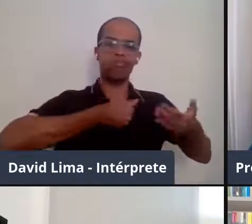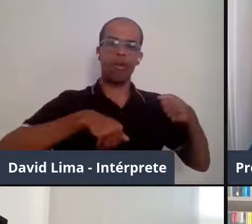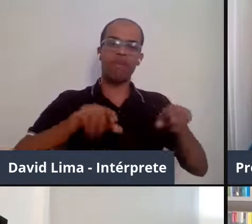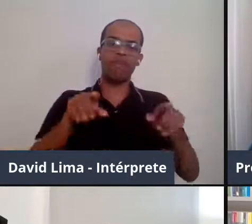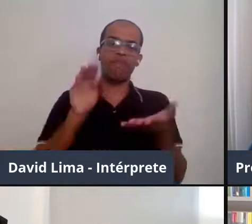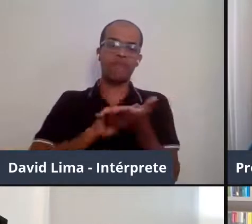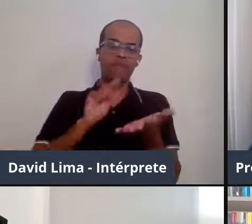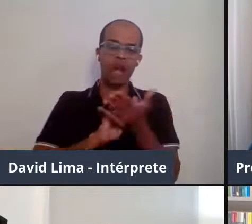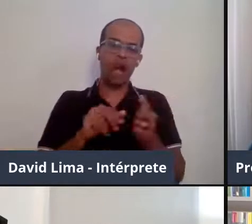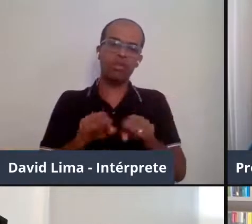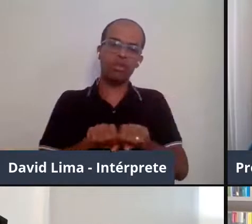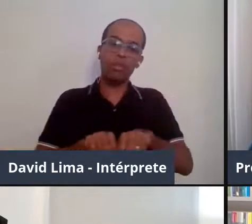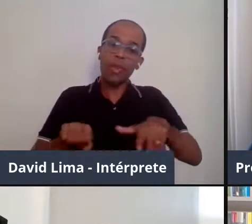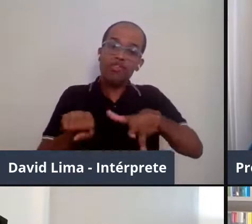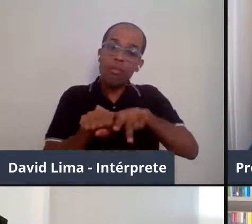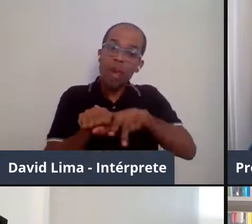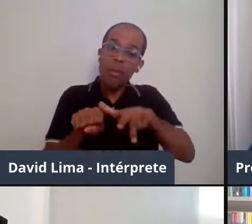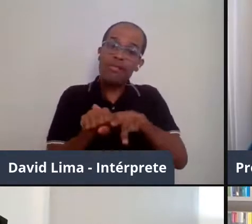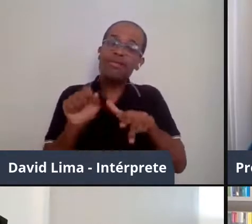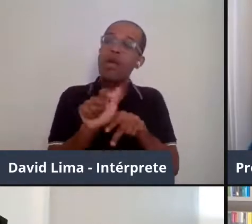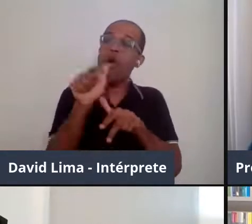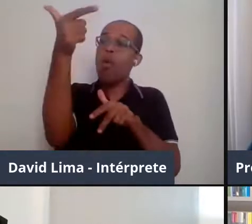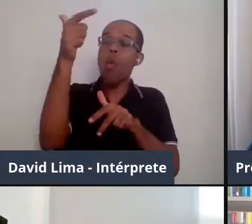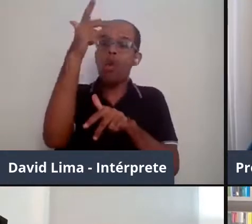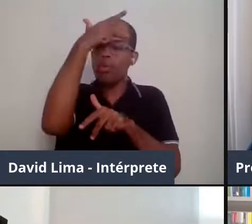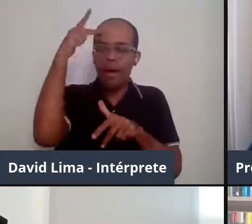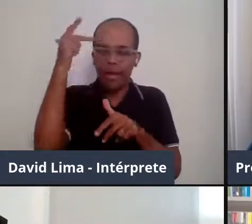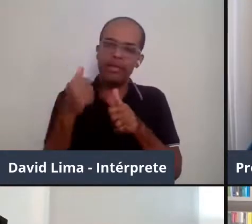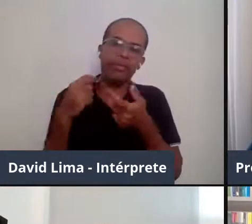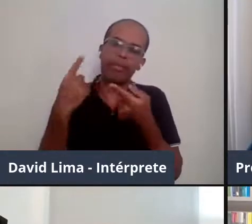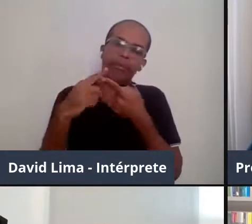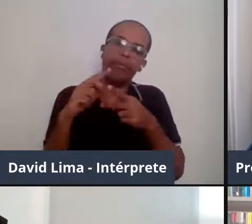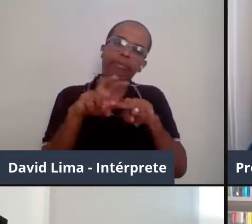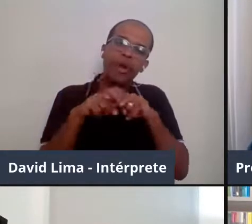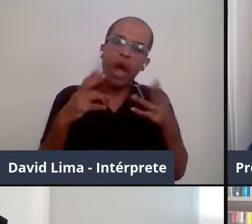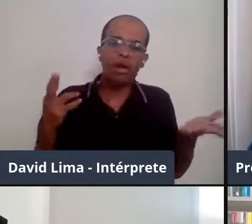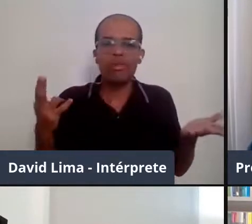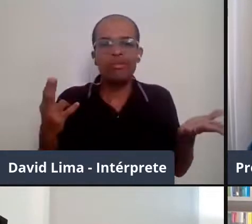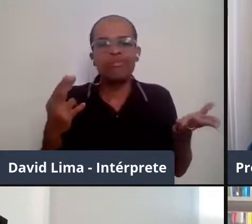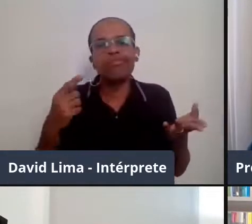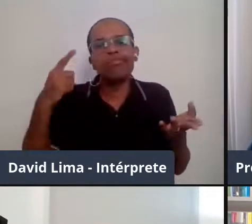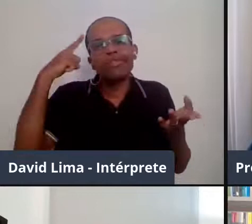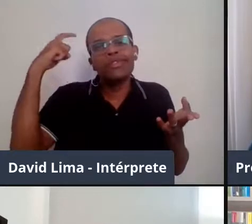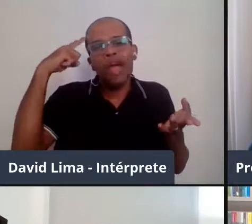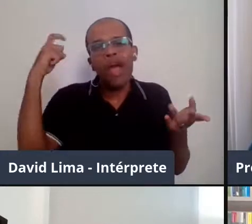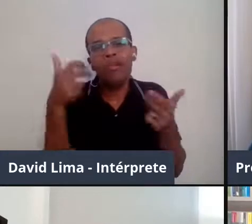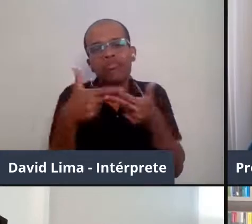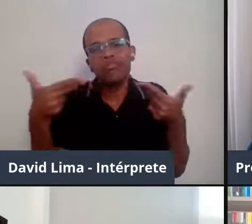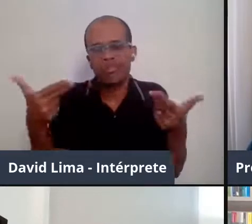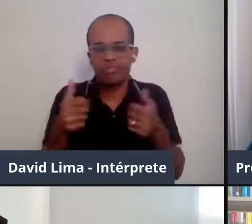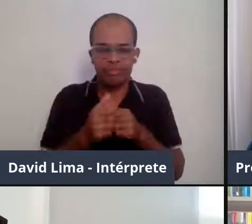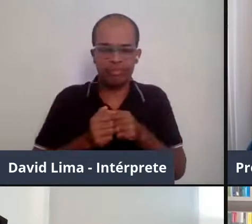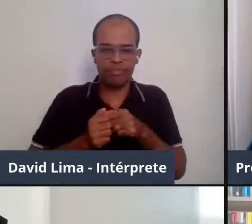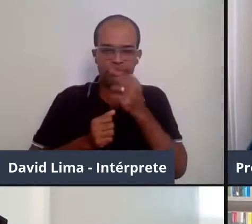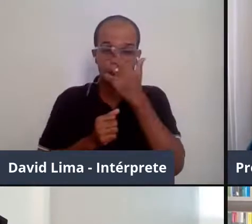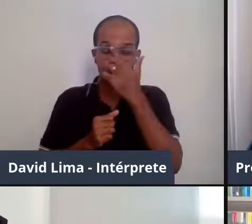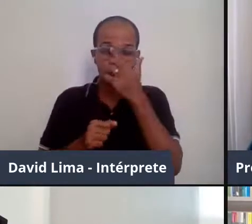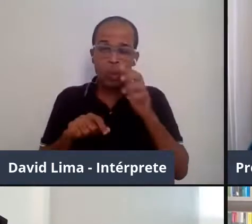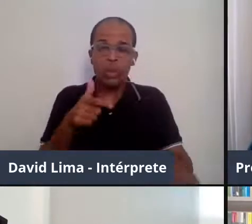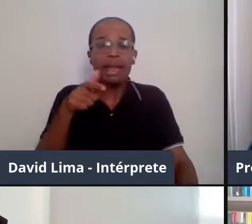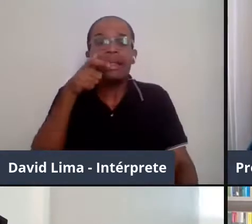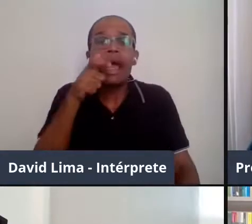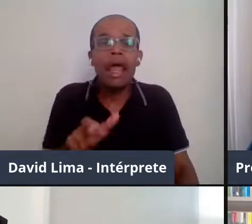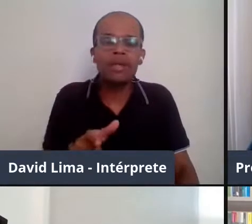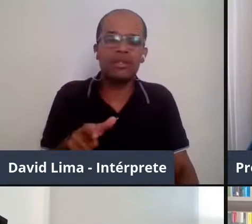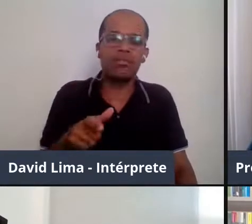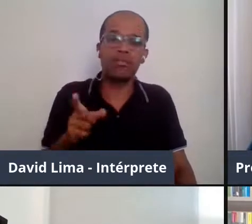diplomacia entre países, seja por restrições ideológicas com outros governantes. Nada disso nos interessa. Nós